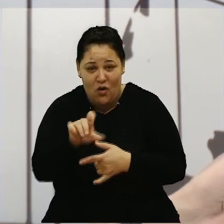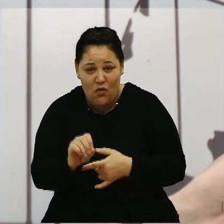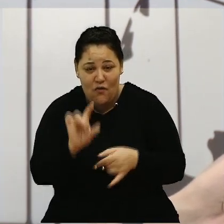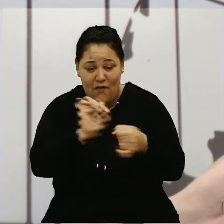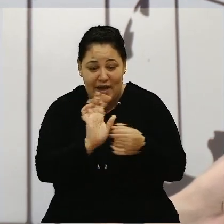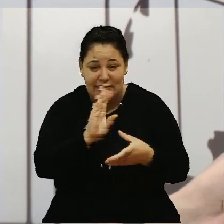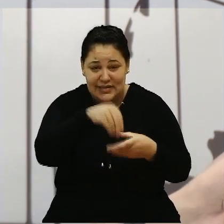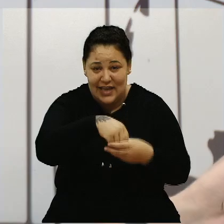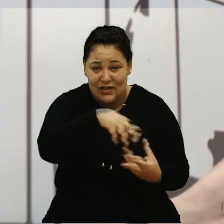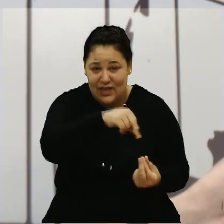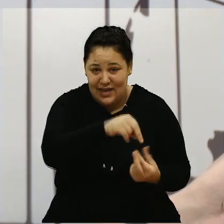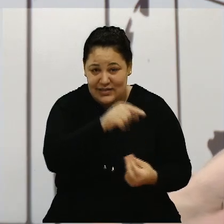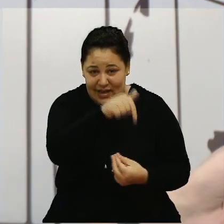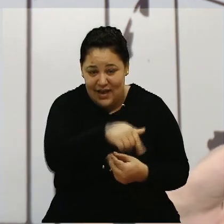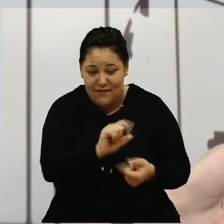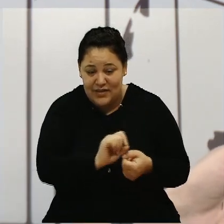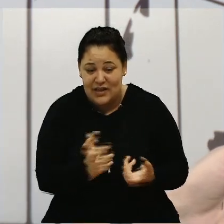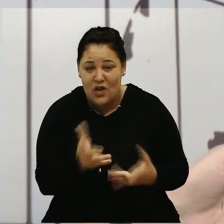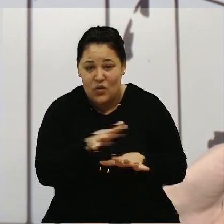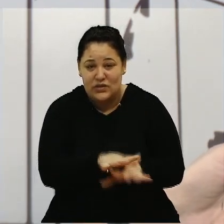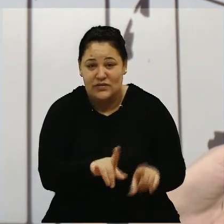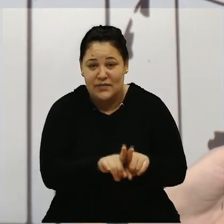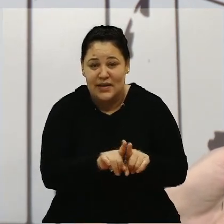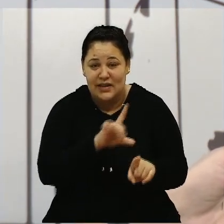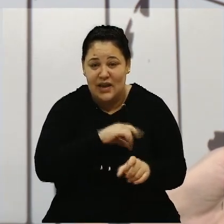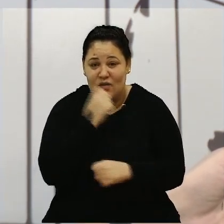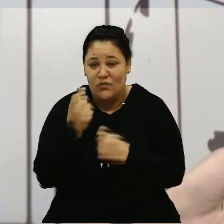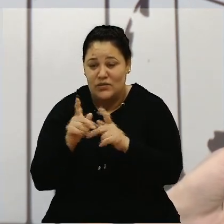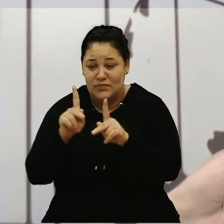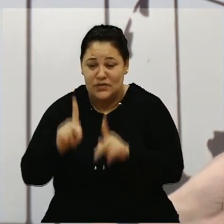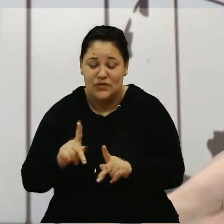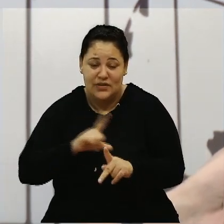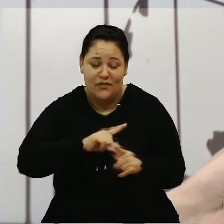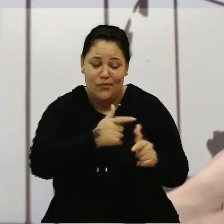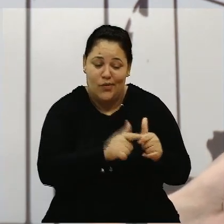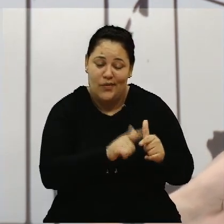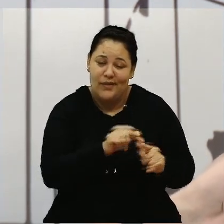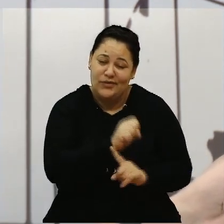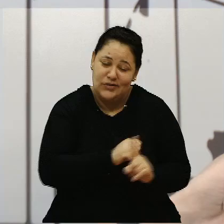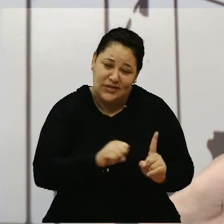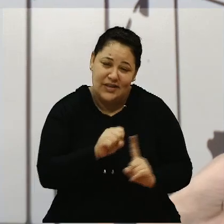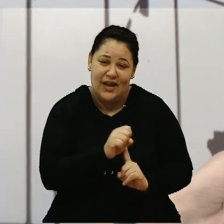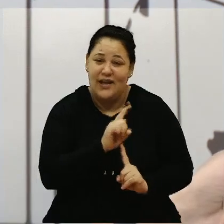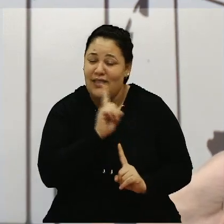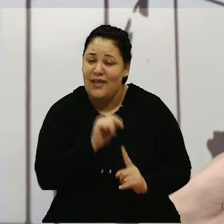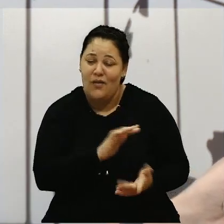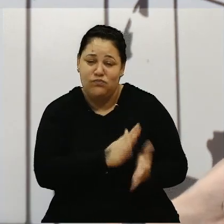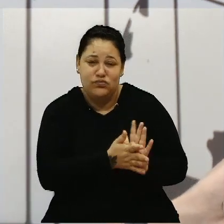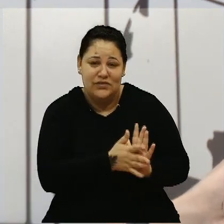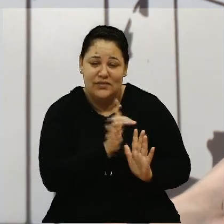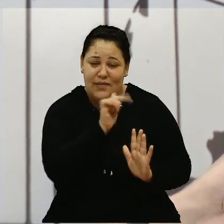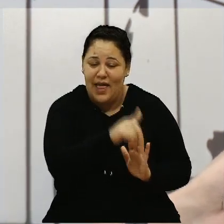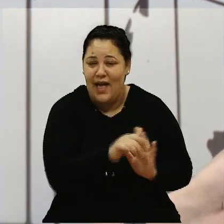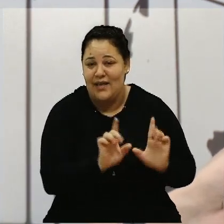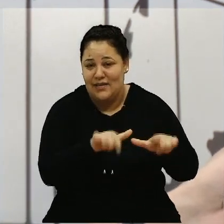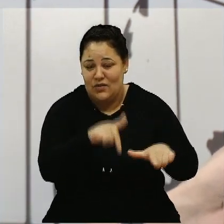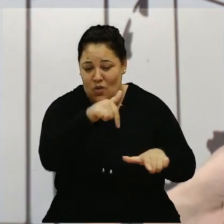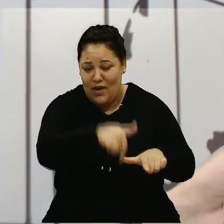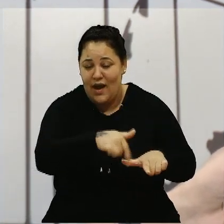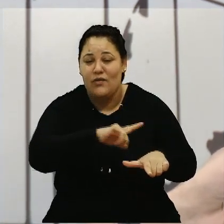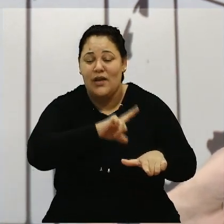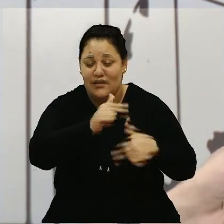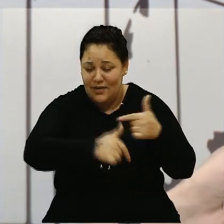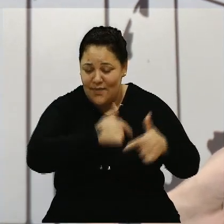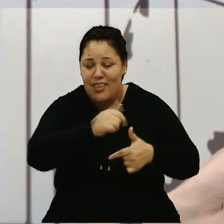recicladora, fazendo a inclusão, né, aquelas pessoas daqui a pouco tiveram algum problema com a sociedade, eles não são discriminados lá, eles estão lá trabalhando, estão